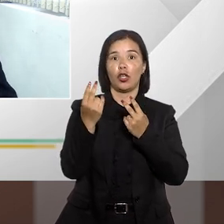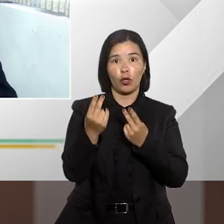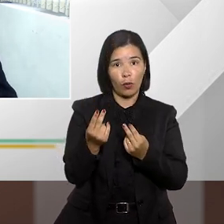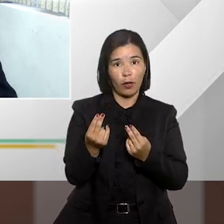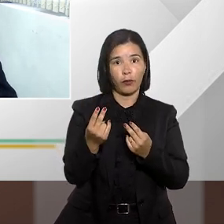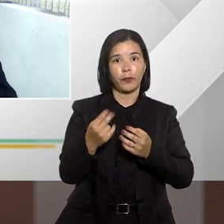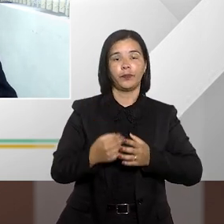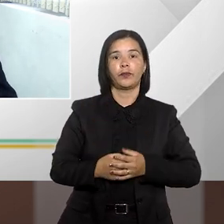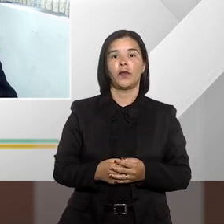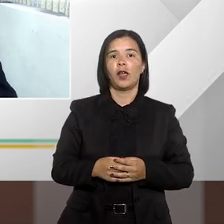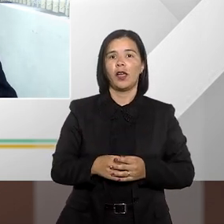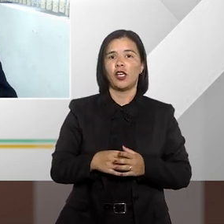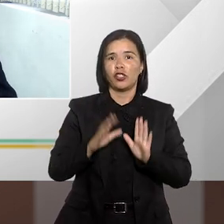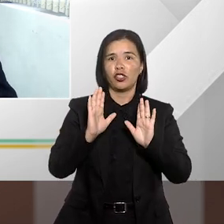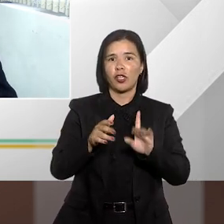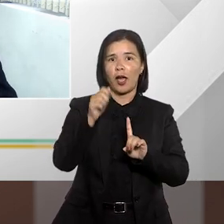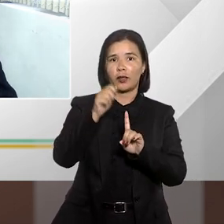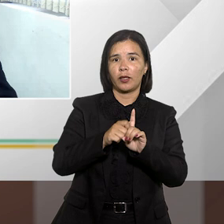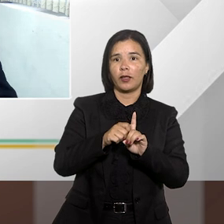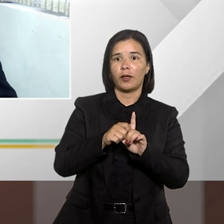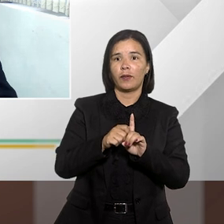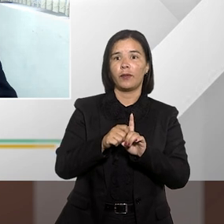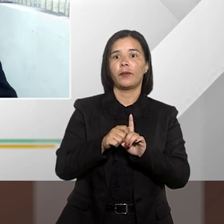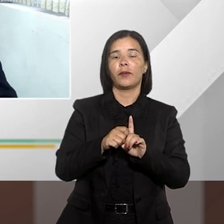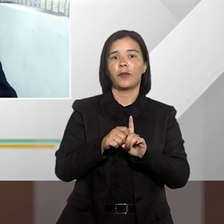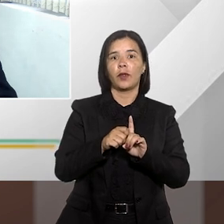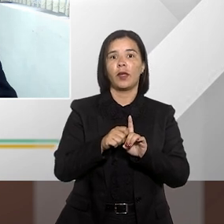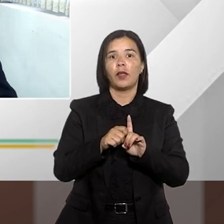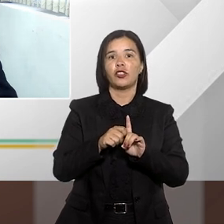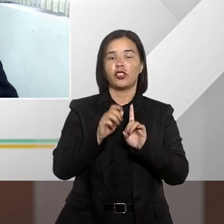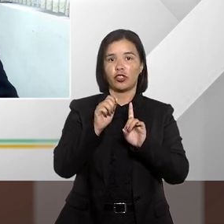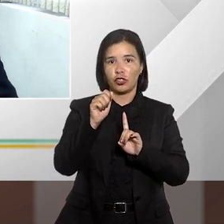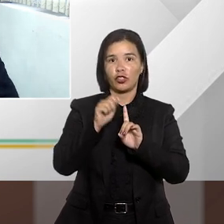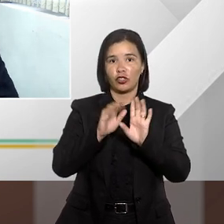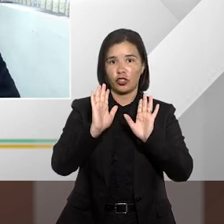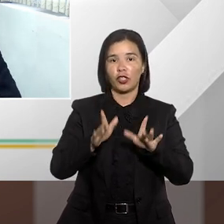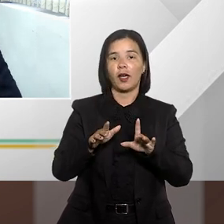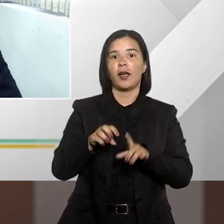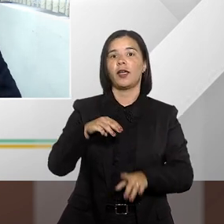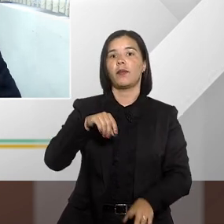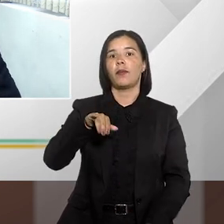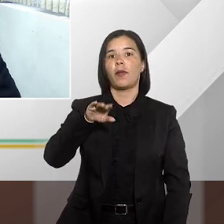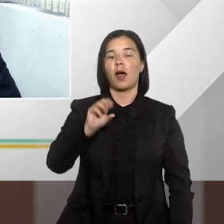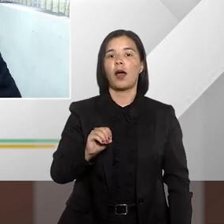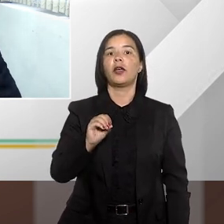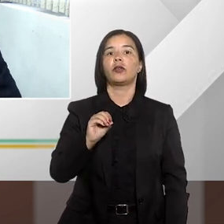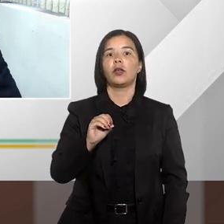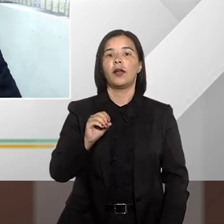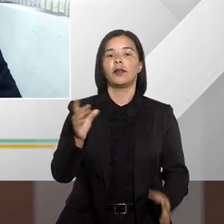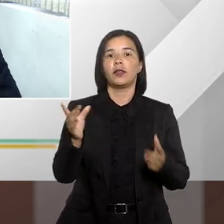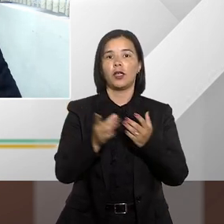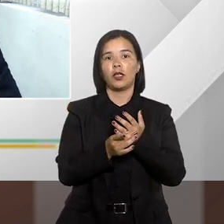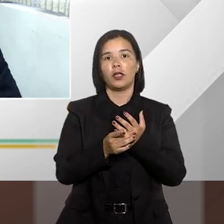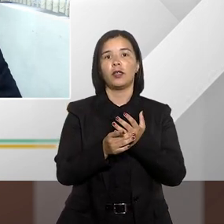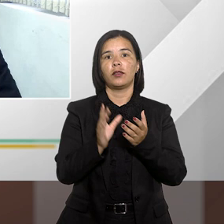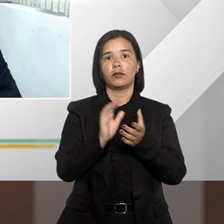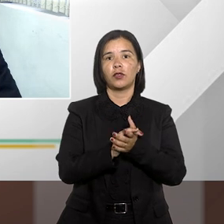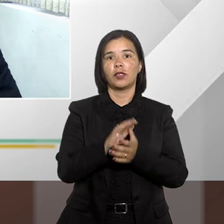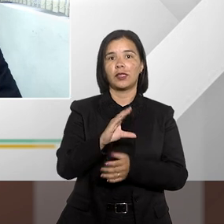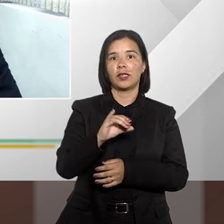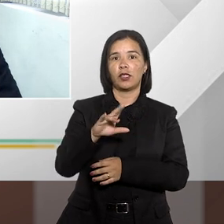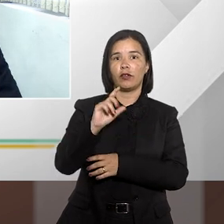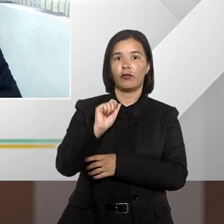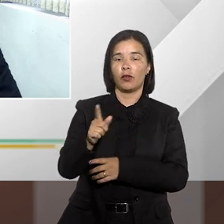de 2013, o Conselho Nacional de Justiça publicou a Resolução 175, que regulamenta a celebração de casamento civil e